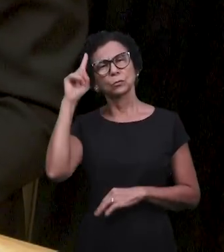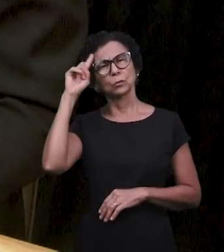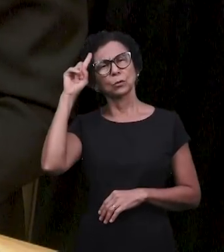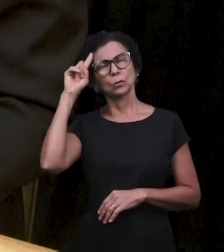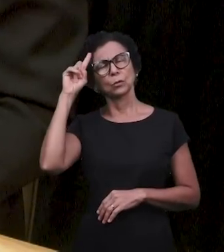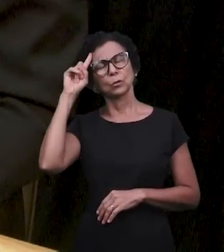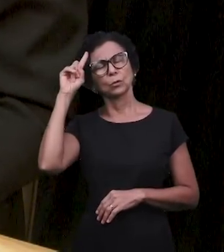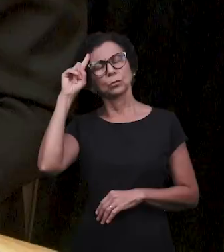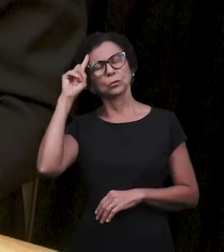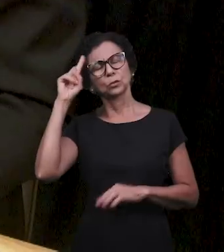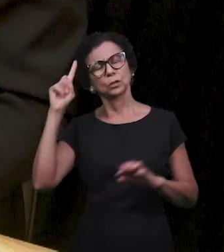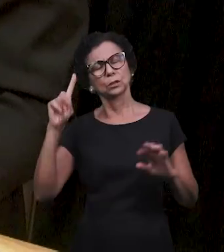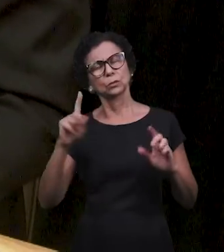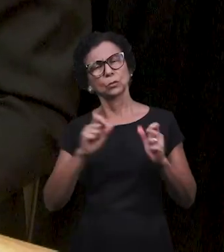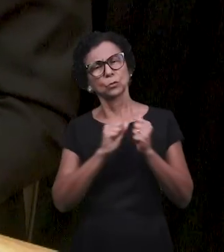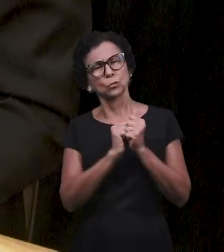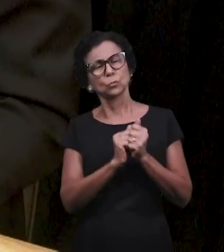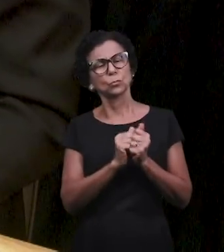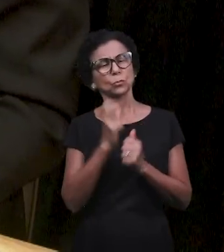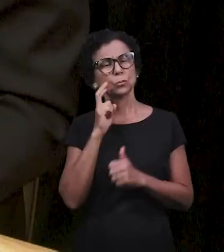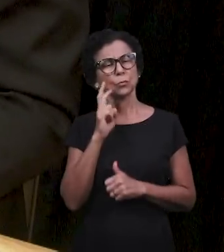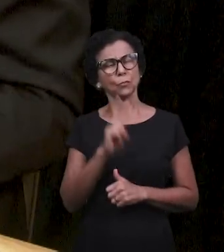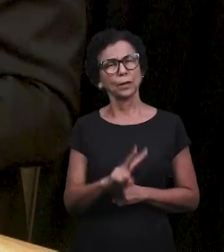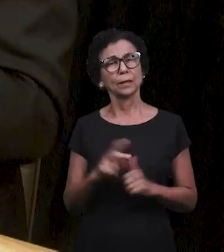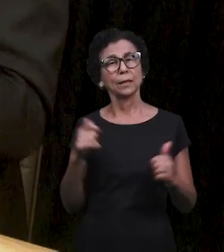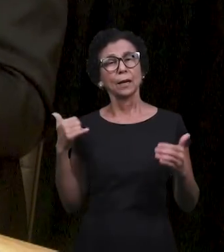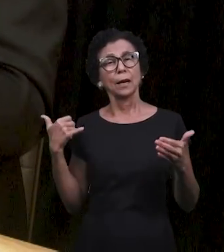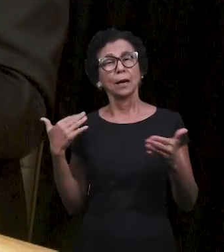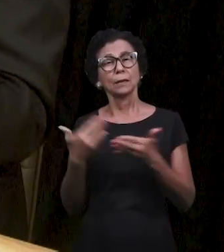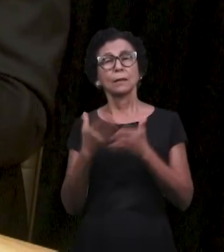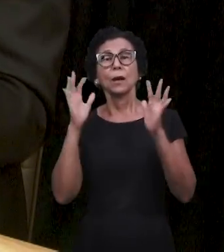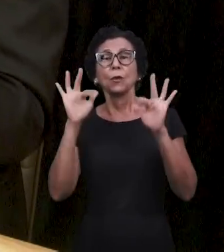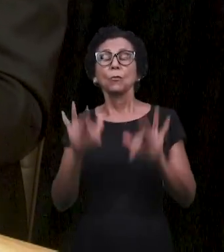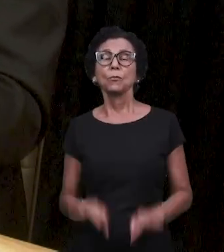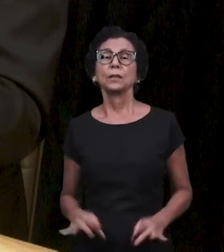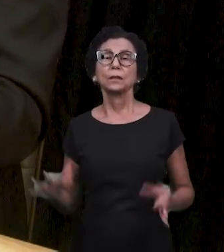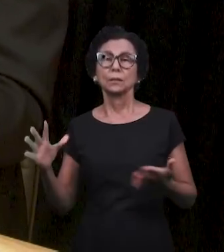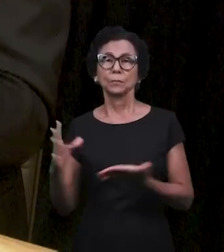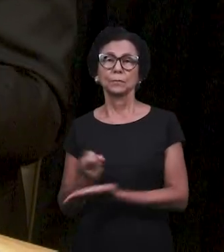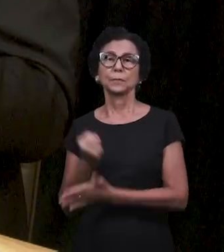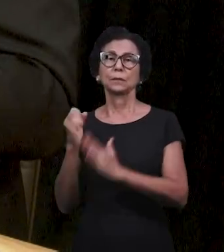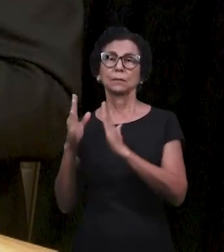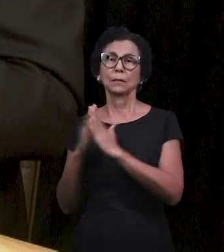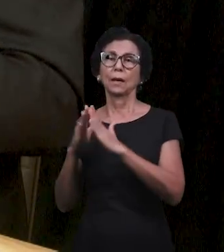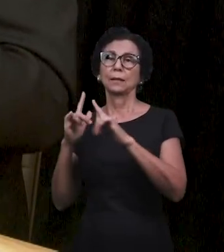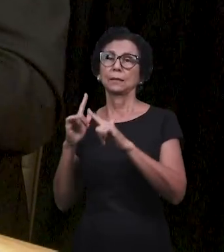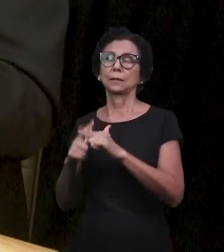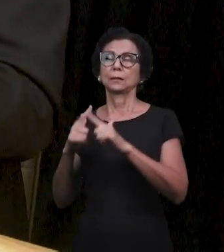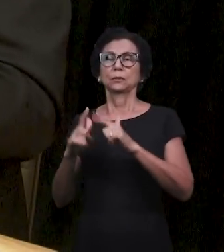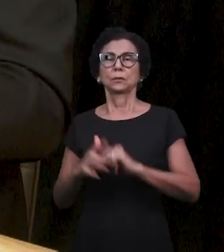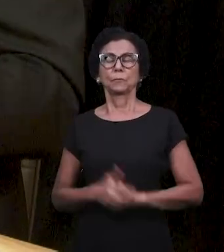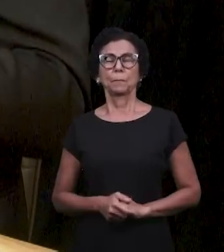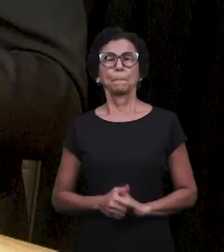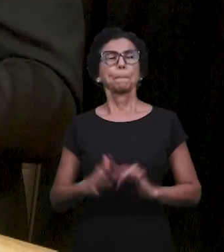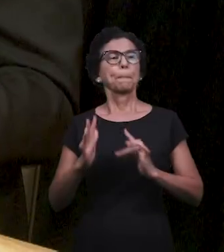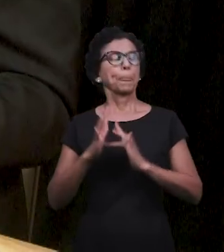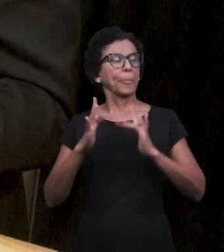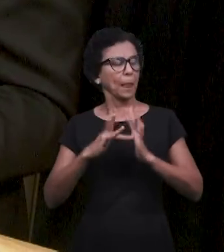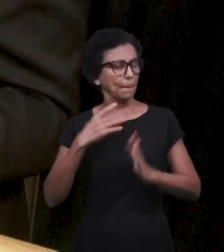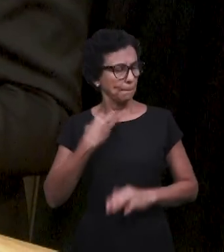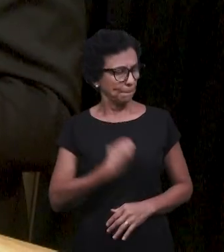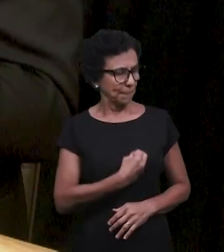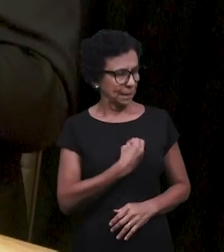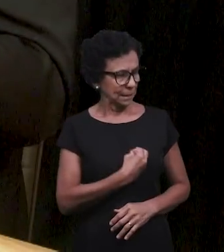até a consumação dos séculos. Então, a gente vê aqui em Israel essa profecia. Jesus presente, Jesus